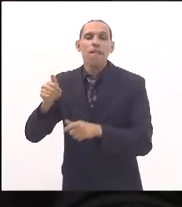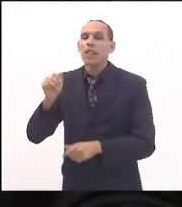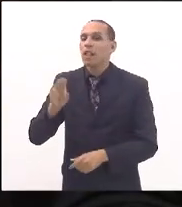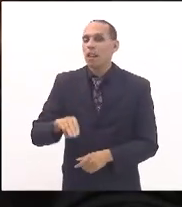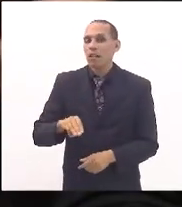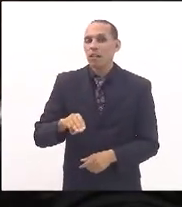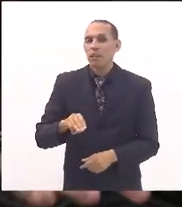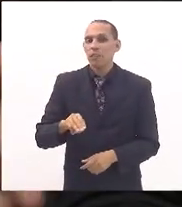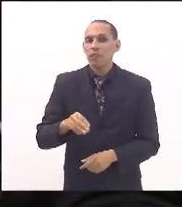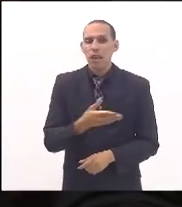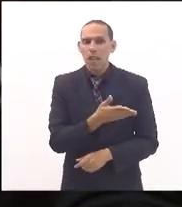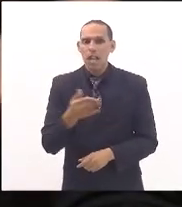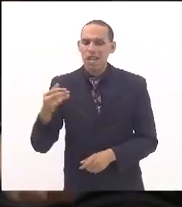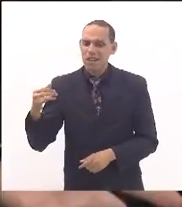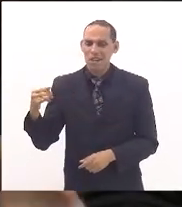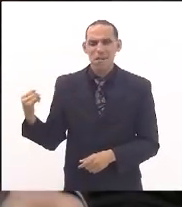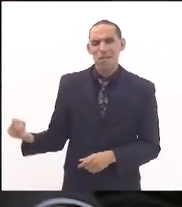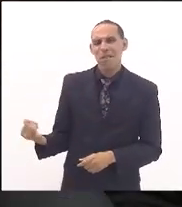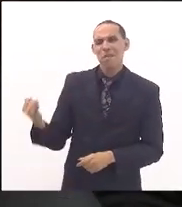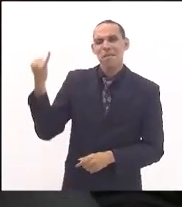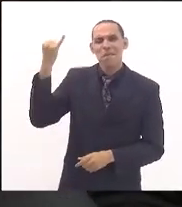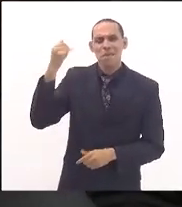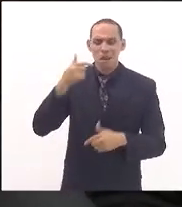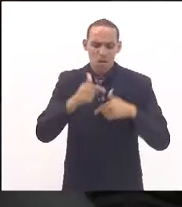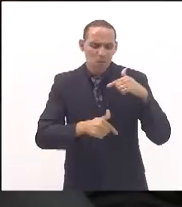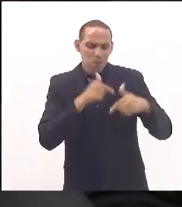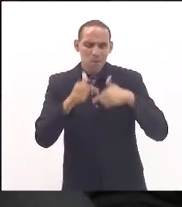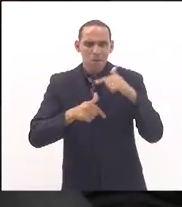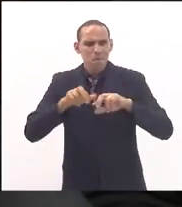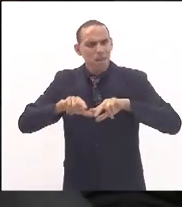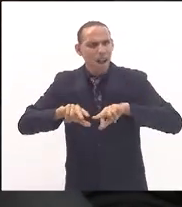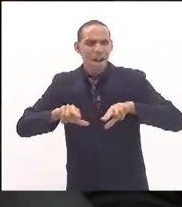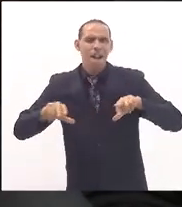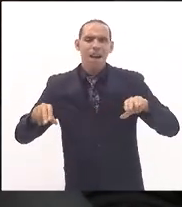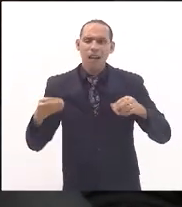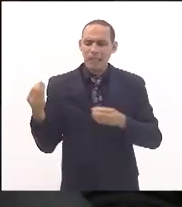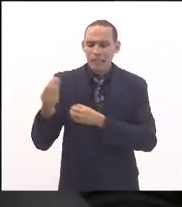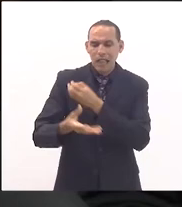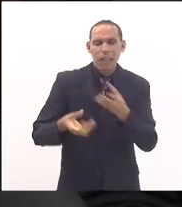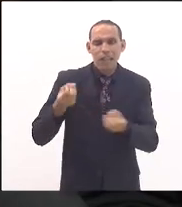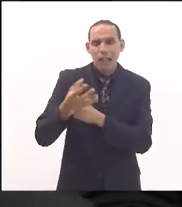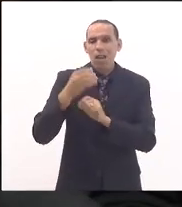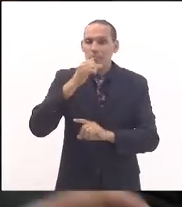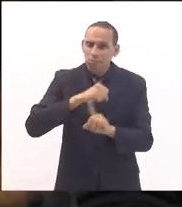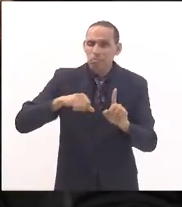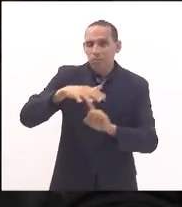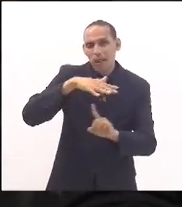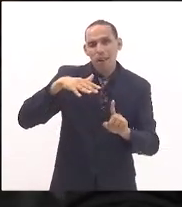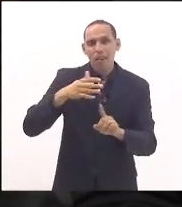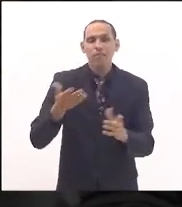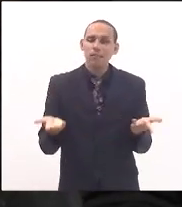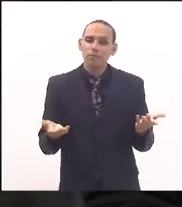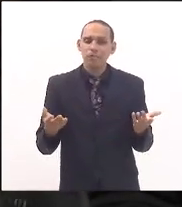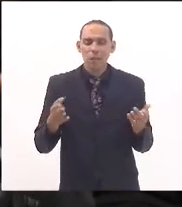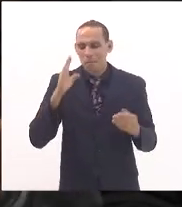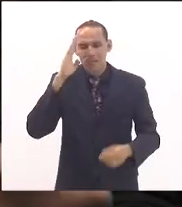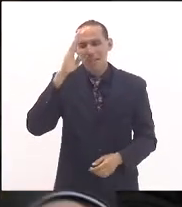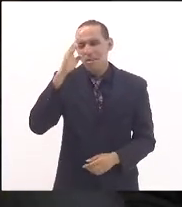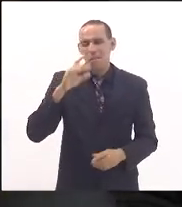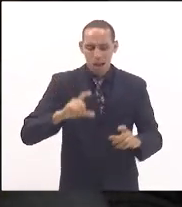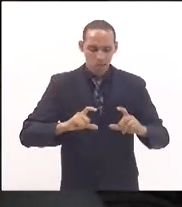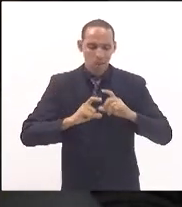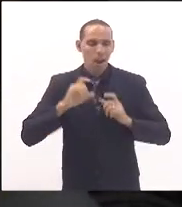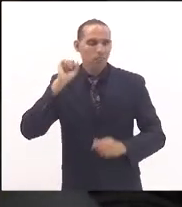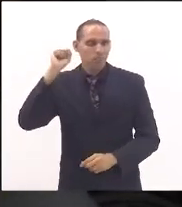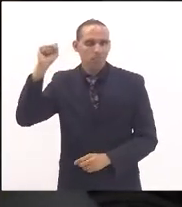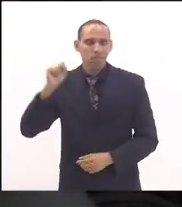tenham relevantes serviços prestados à sociedade essa questão central da